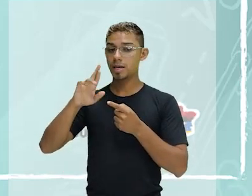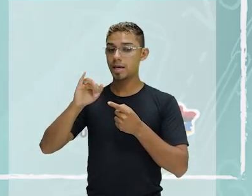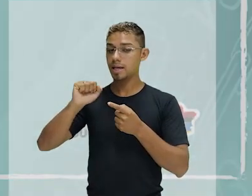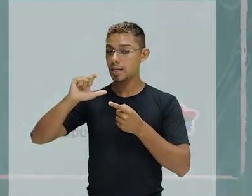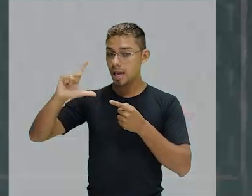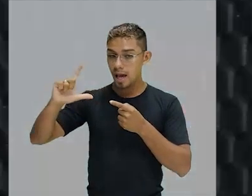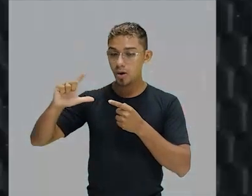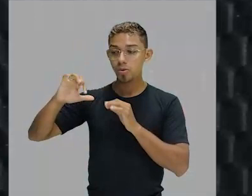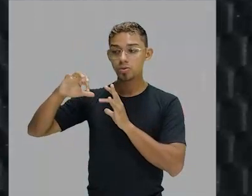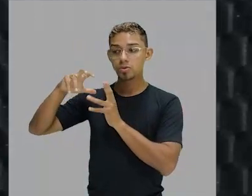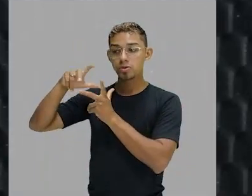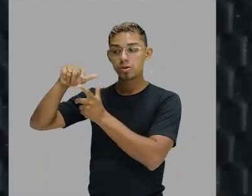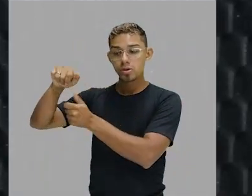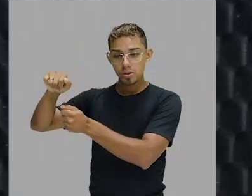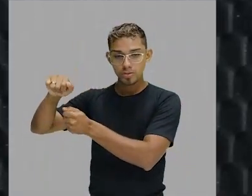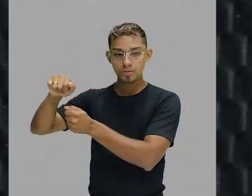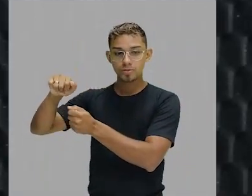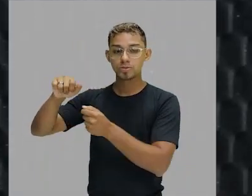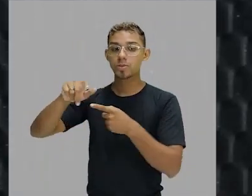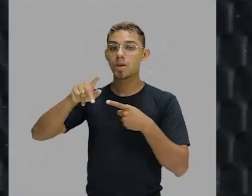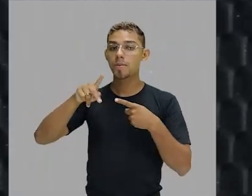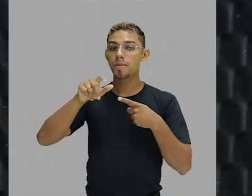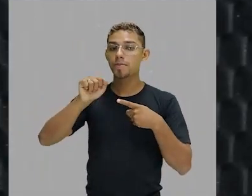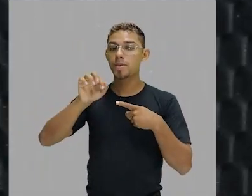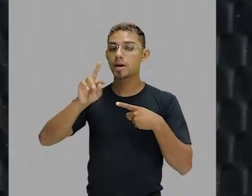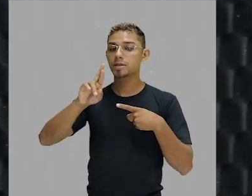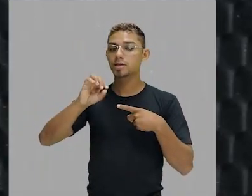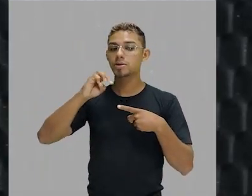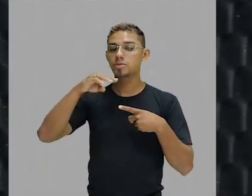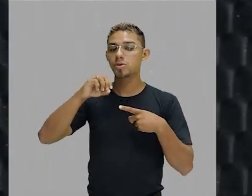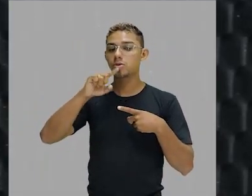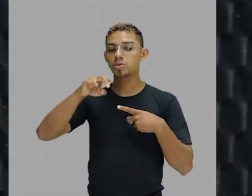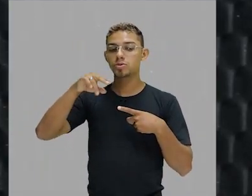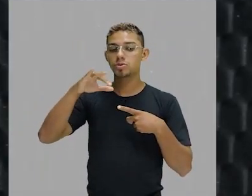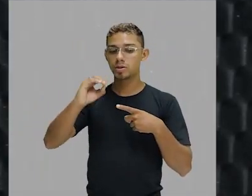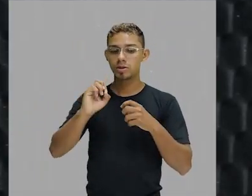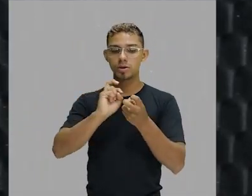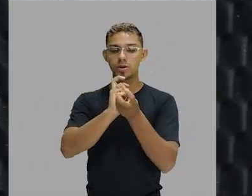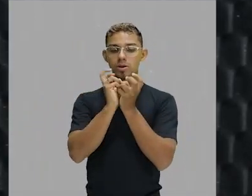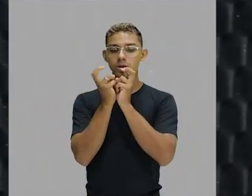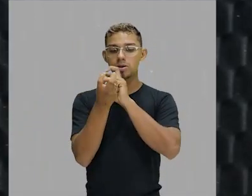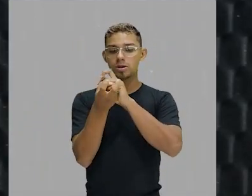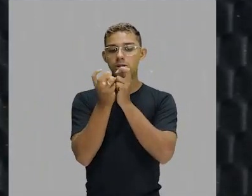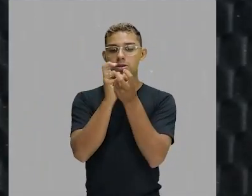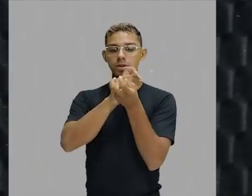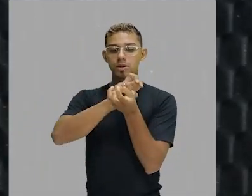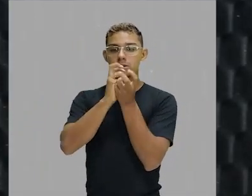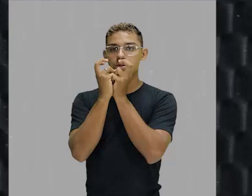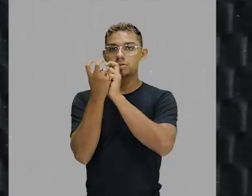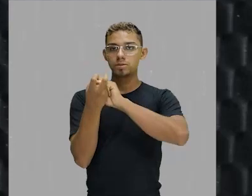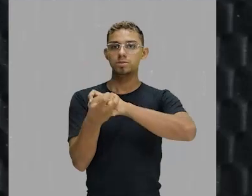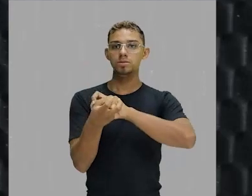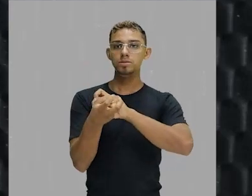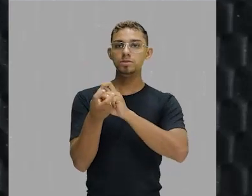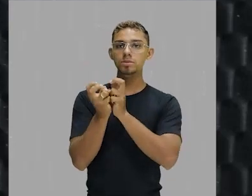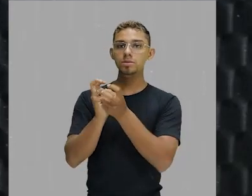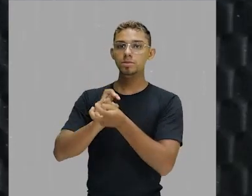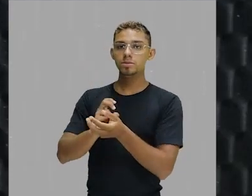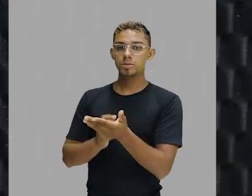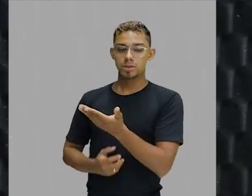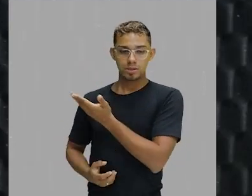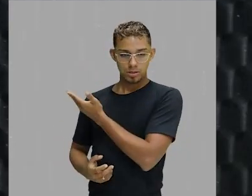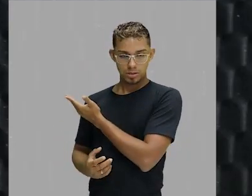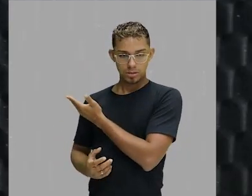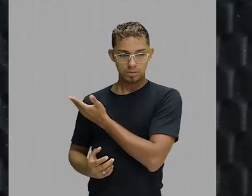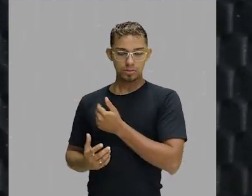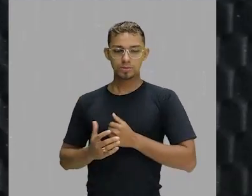entendeu. Patrimônio imaterial mundial. Capoeira. Gente, eu não tenho noção, mas eu contei da última vez